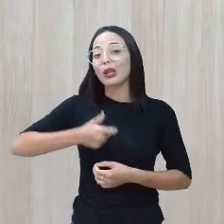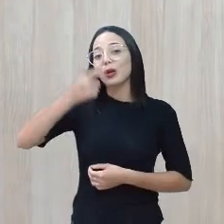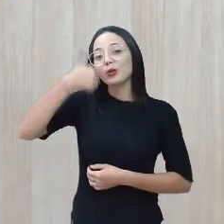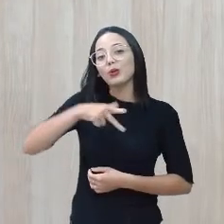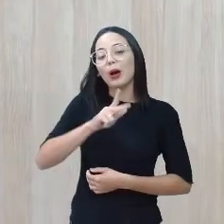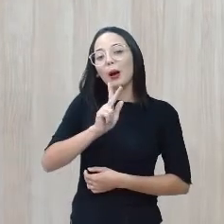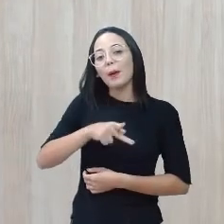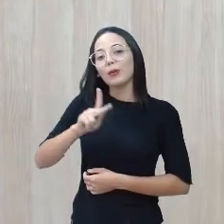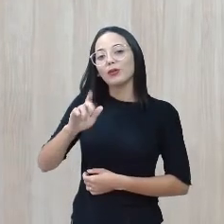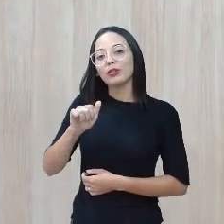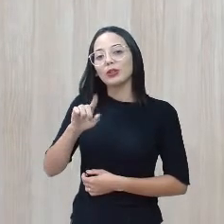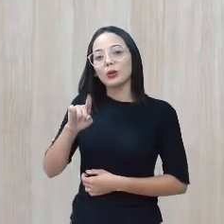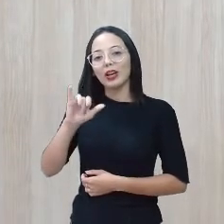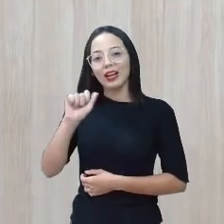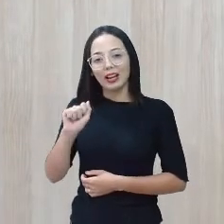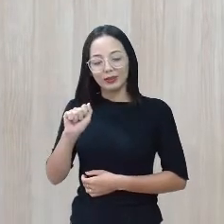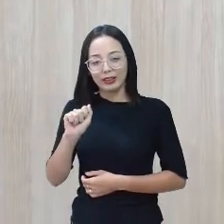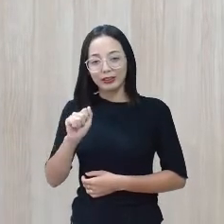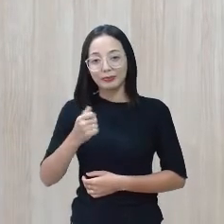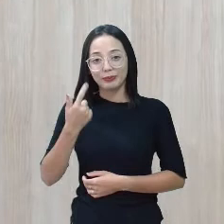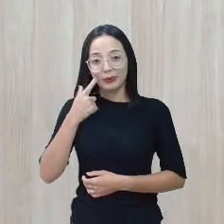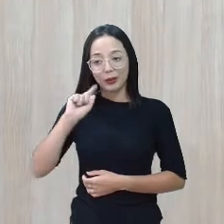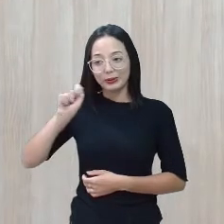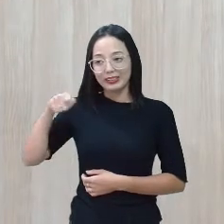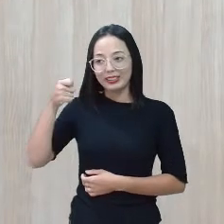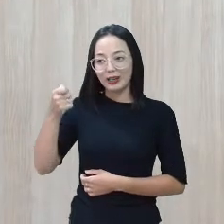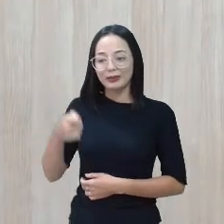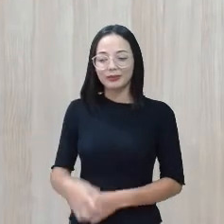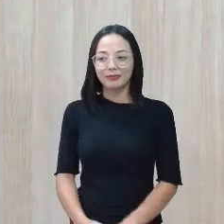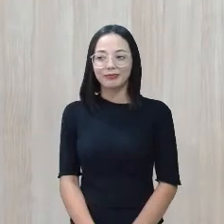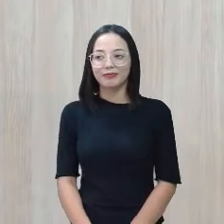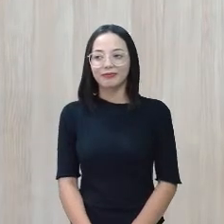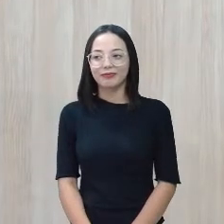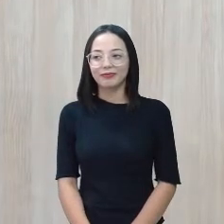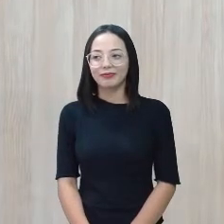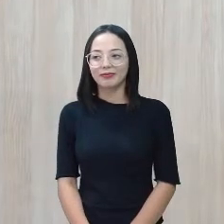professora Cláudia Andrade Albuquerque, meu sinal é...